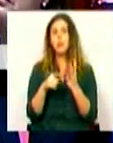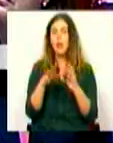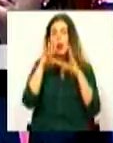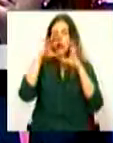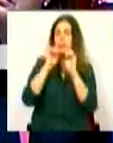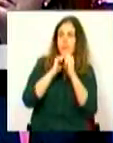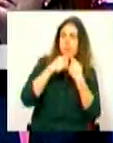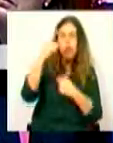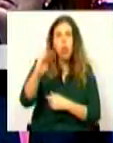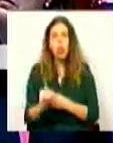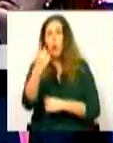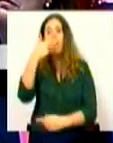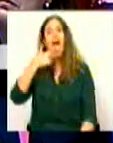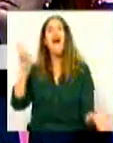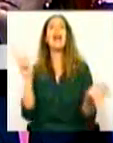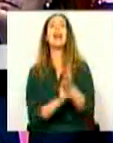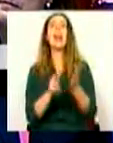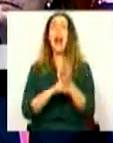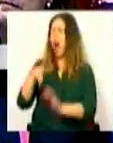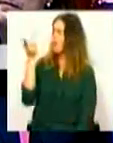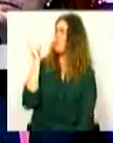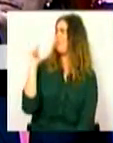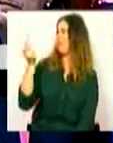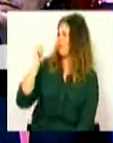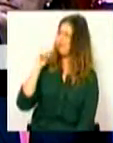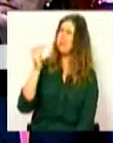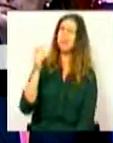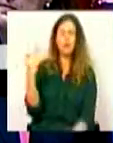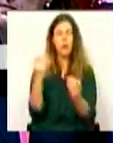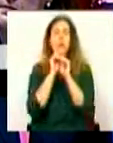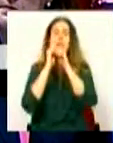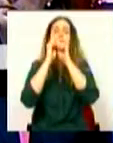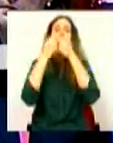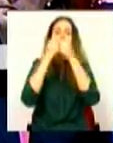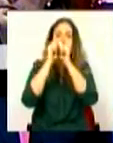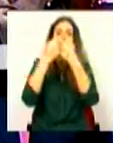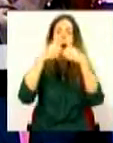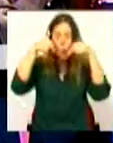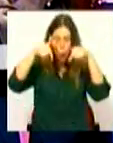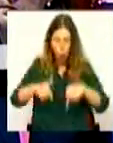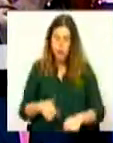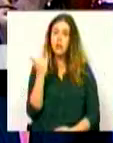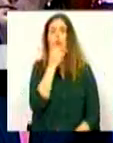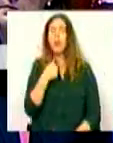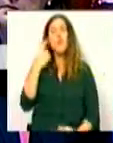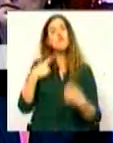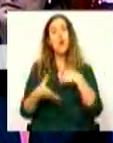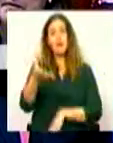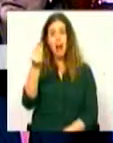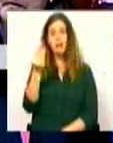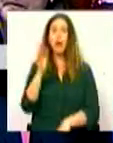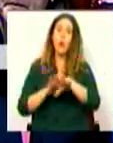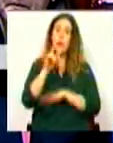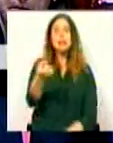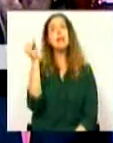abafamento de uma realidade que durante muitos anos esteve escondida. Hoje, felizmente, é mais pública. E é por isso que